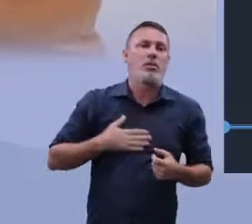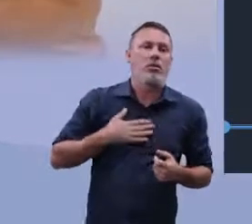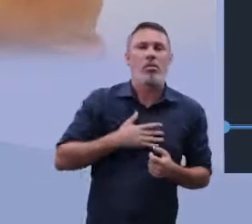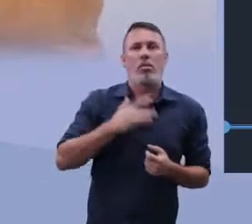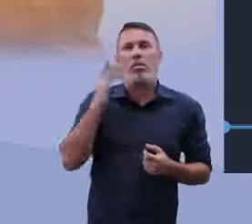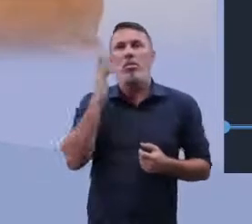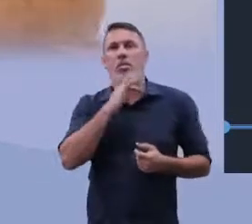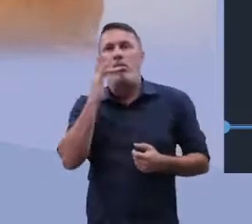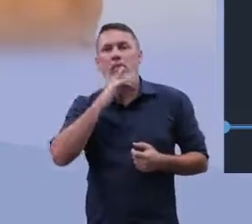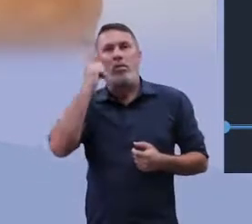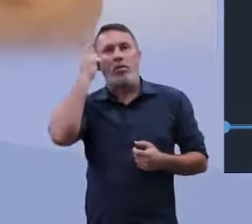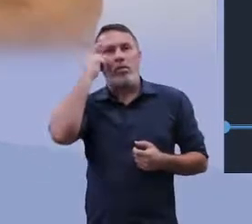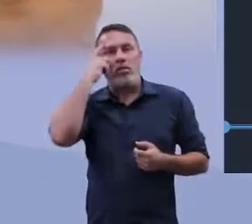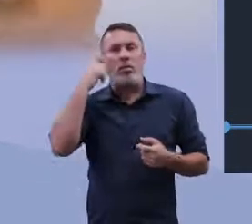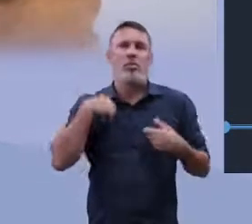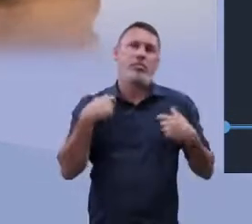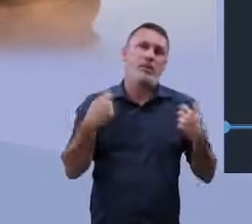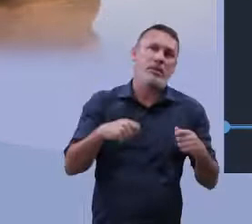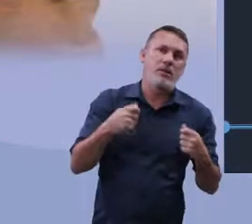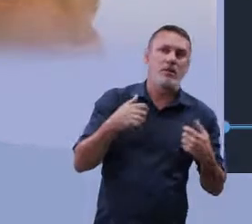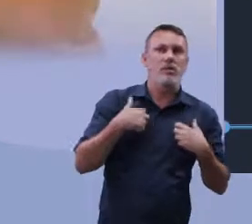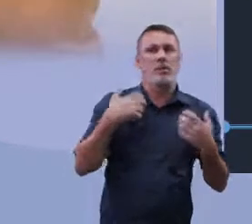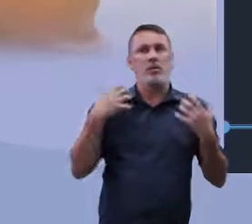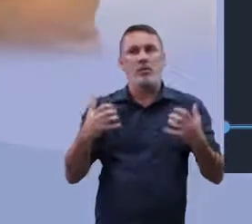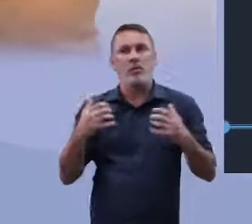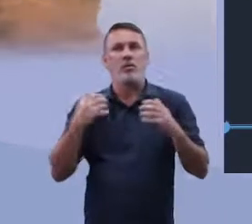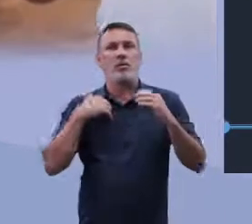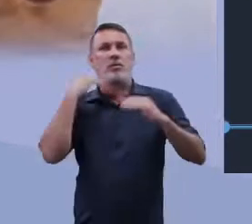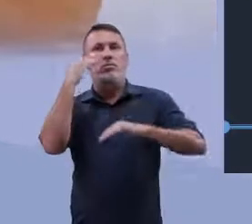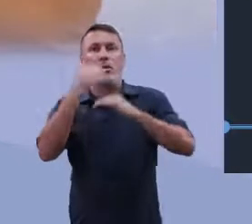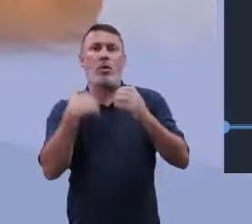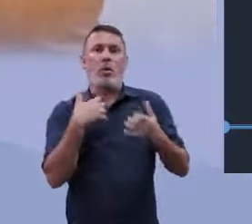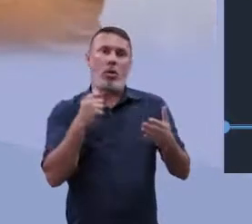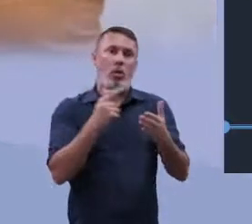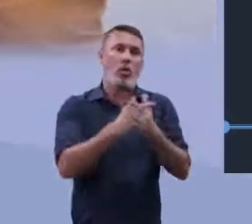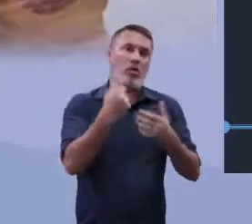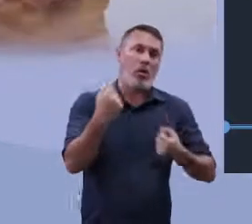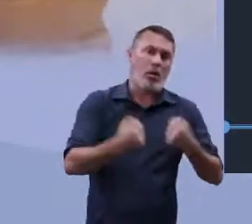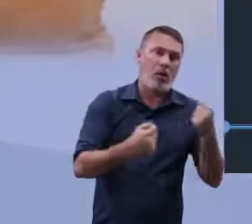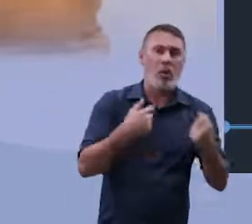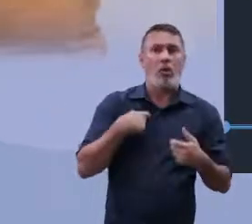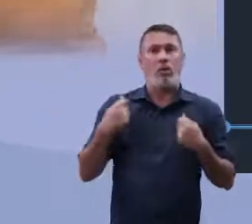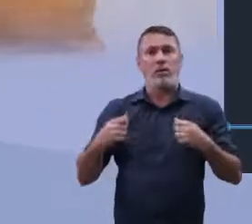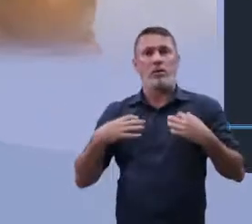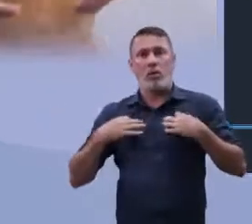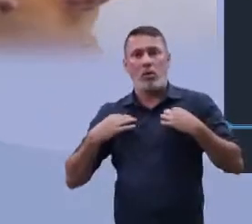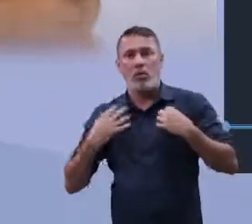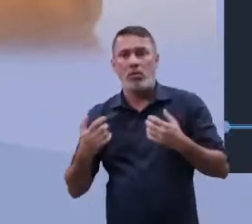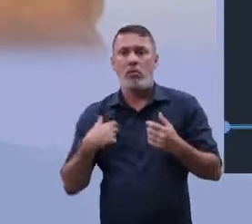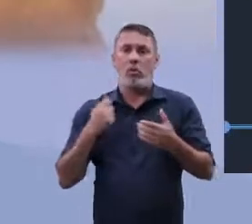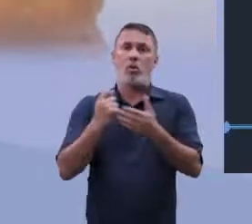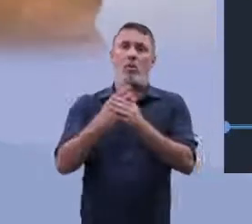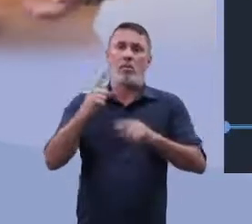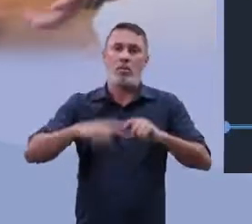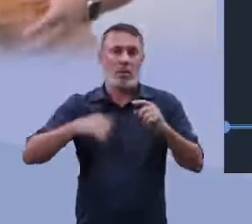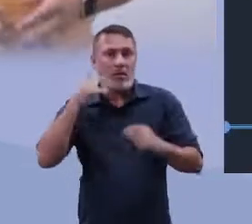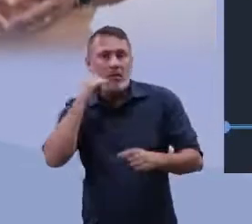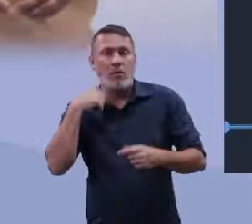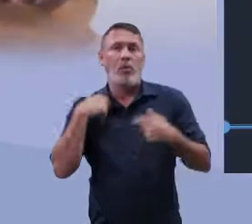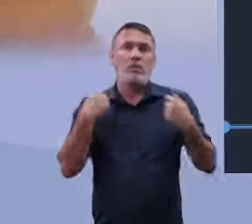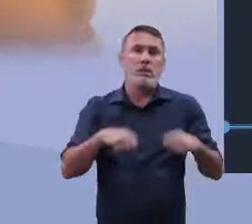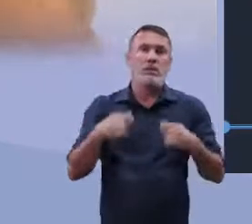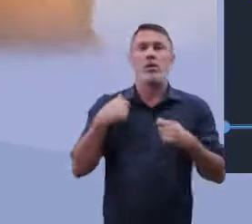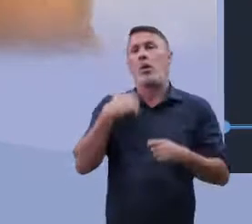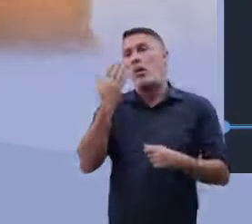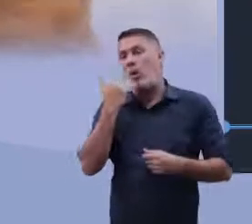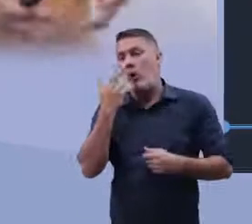satisfação, né? Isso foi evoluindo. Eu preciso consumir, eu preciso ter um carro, eu preciso ter uma roupa, eu preciso ter um aparelho telefônico,